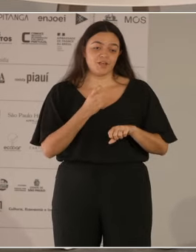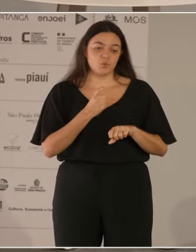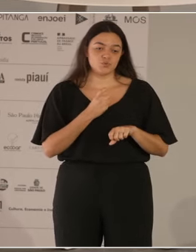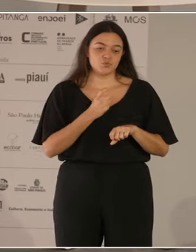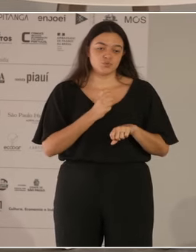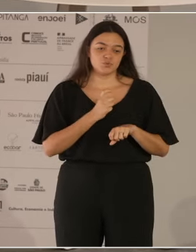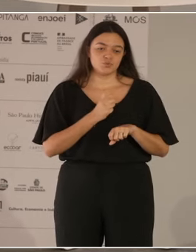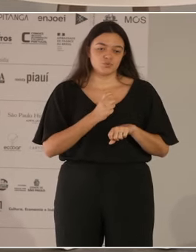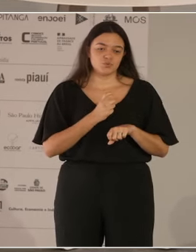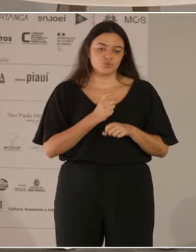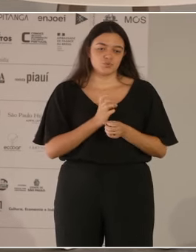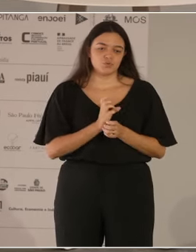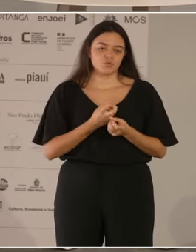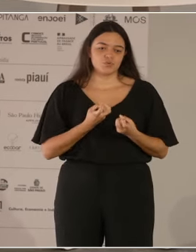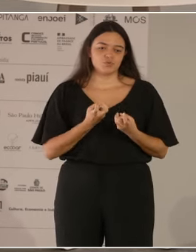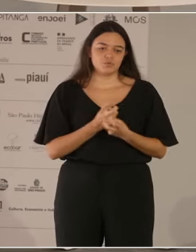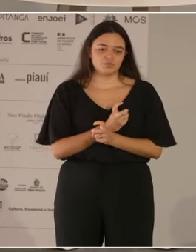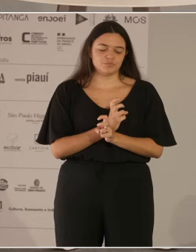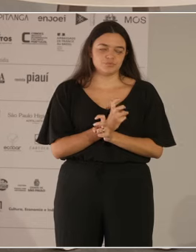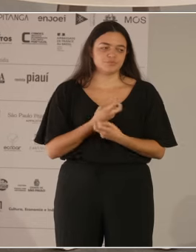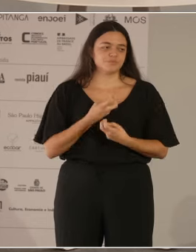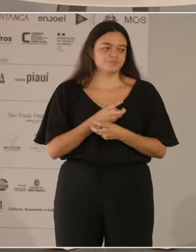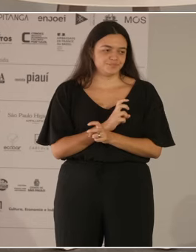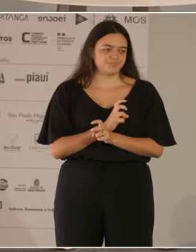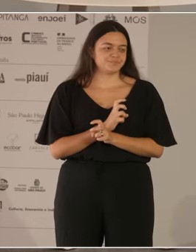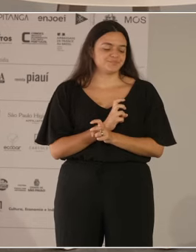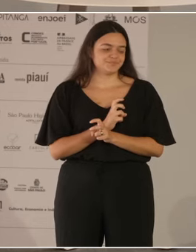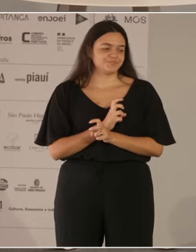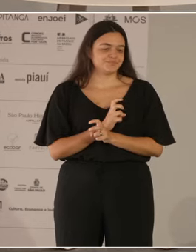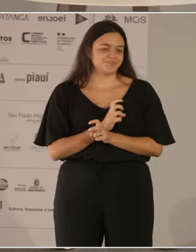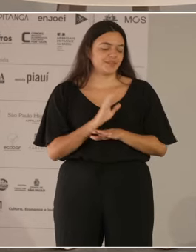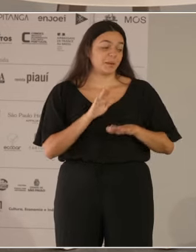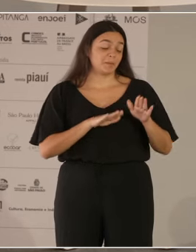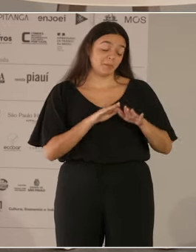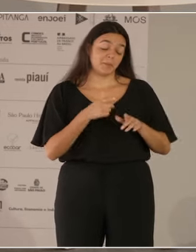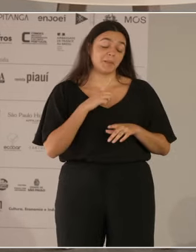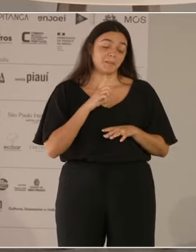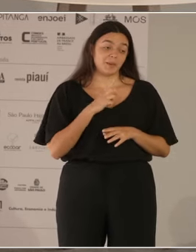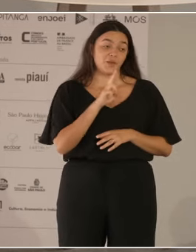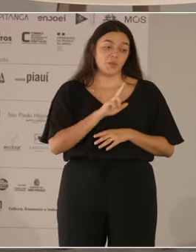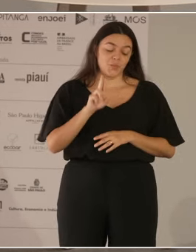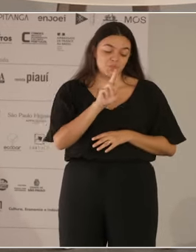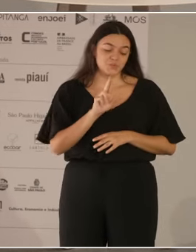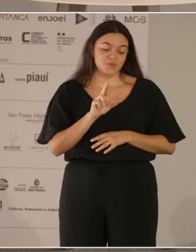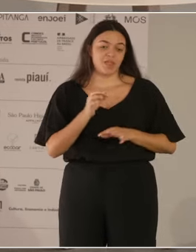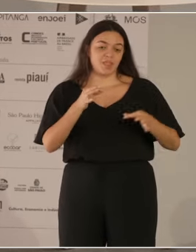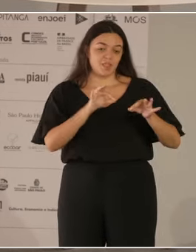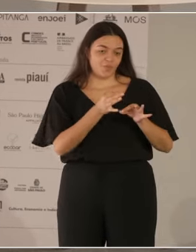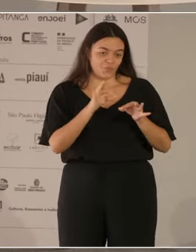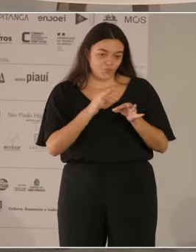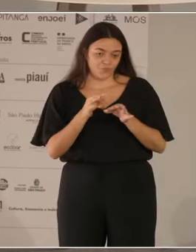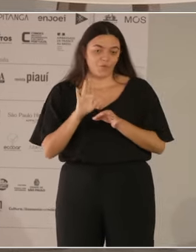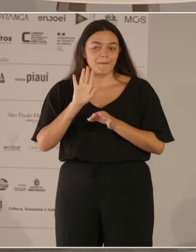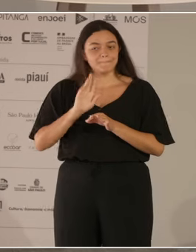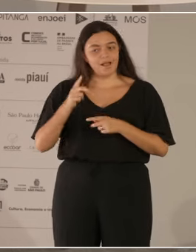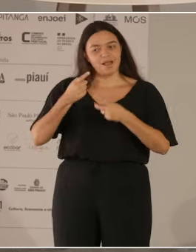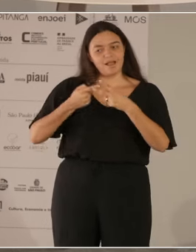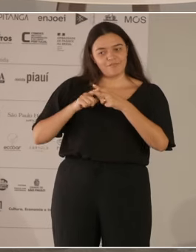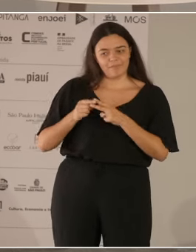os casacos, os agasalhos que elas provavelmente foram usadas para costurar, não sobraram, mas as agulhas estão aí,